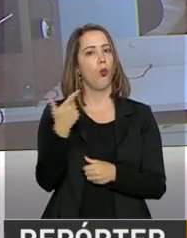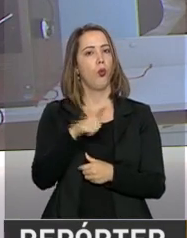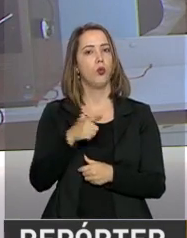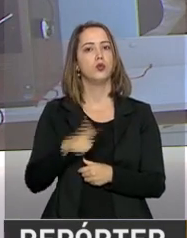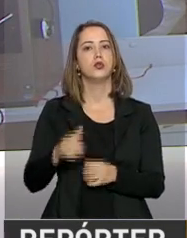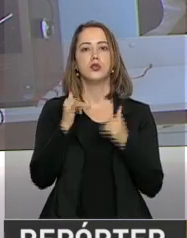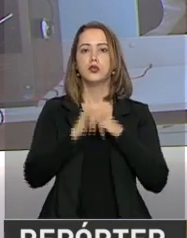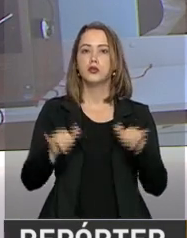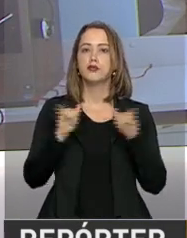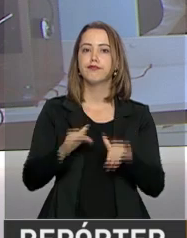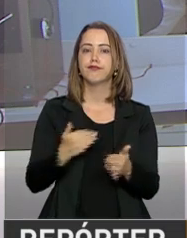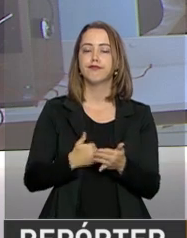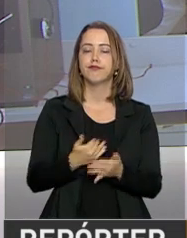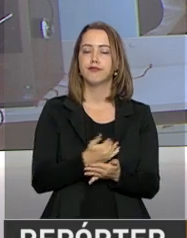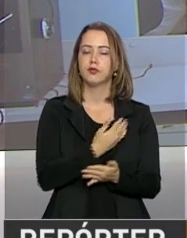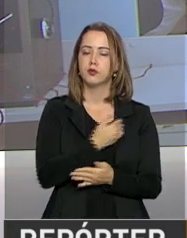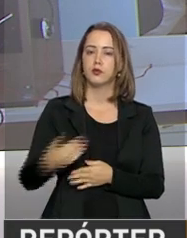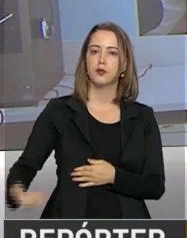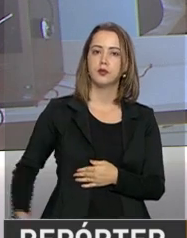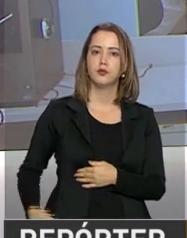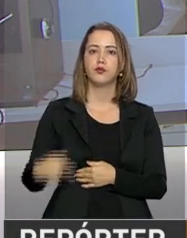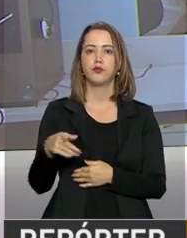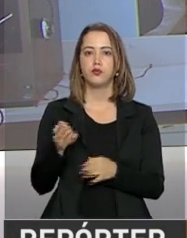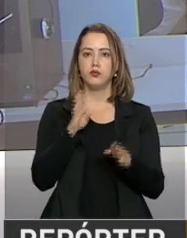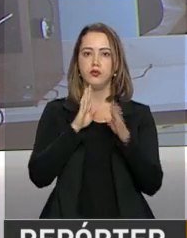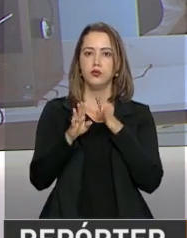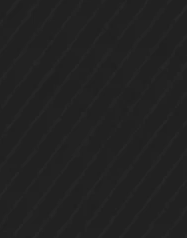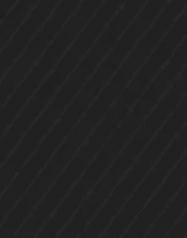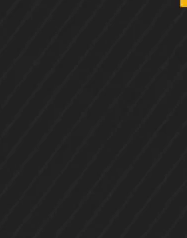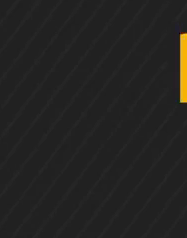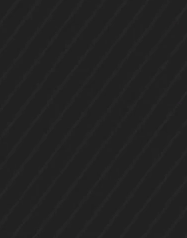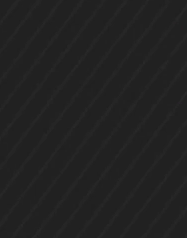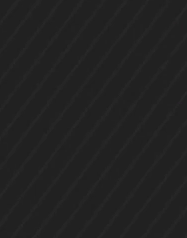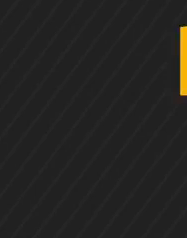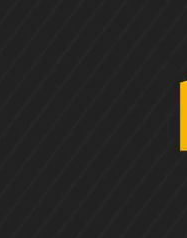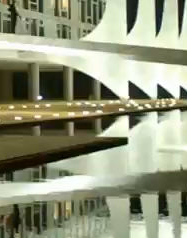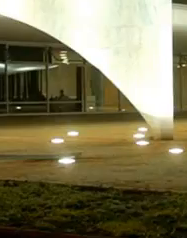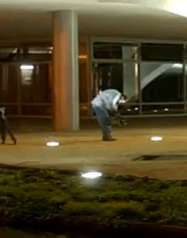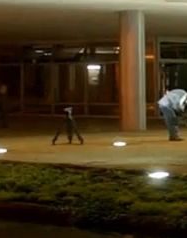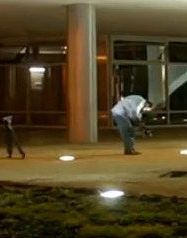governo federal acompanhe também as novidades em nossas redes sociais